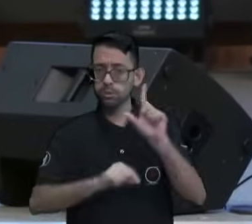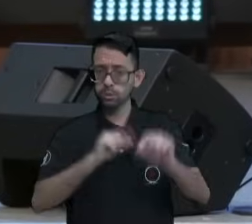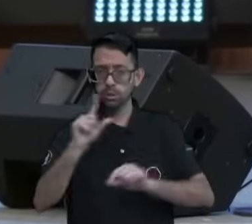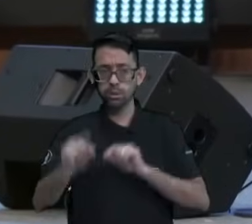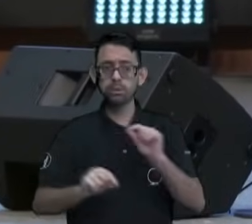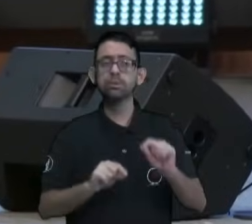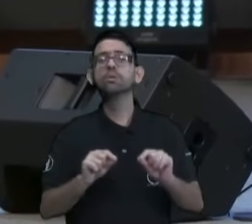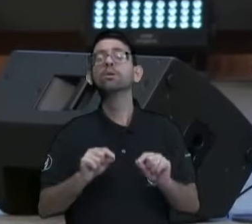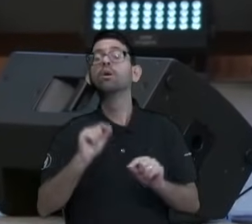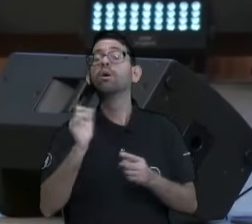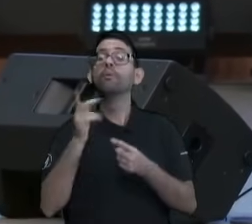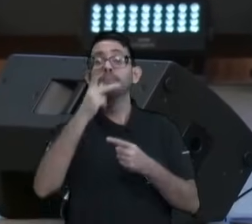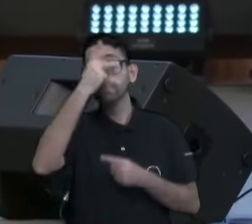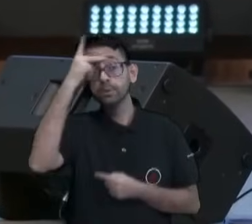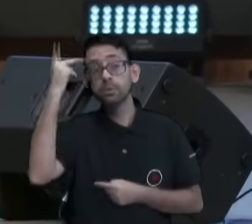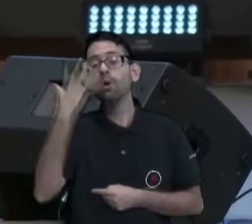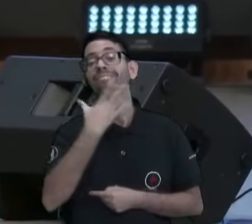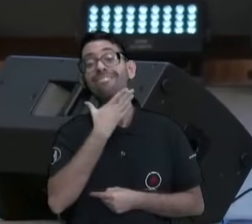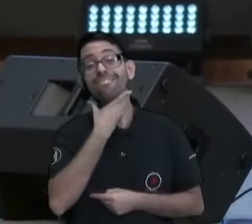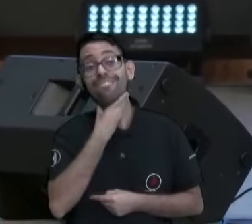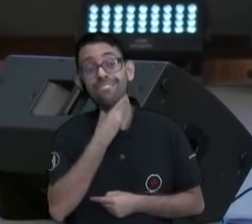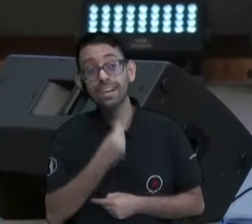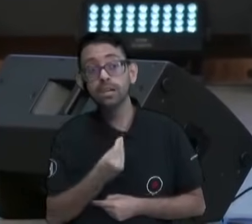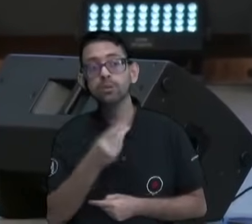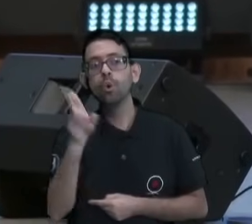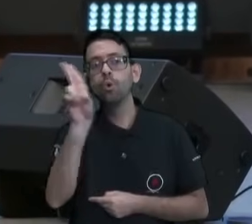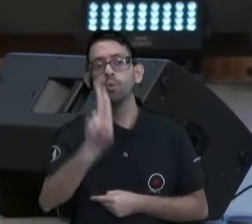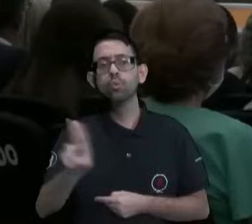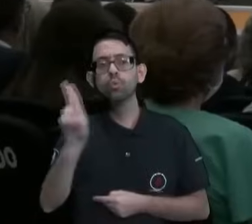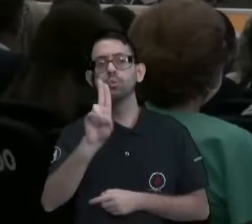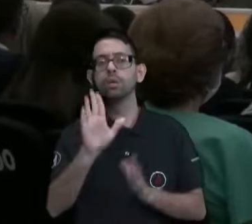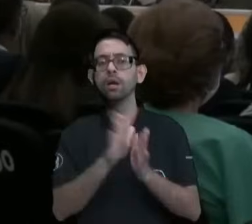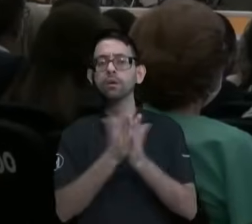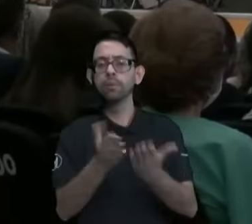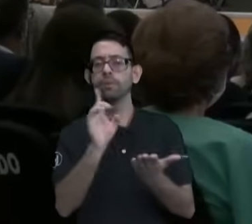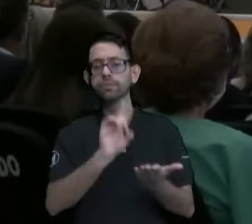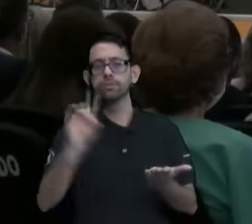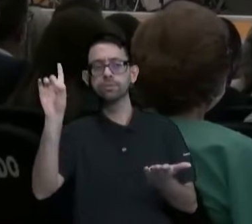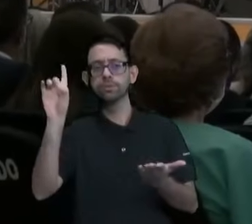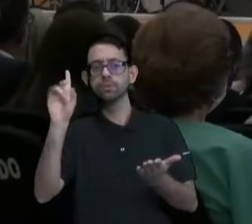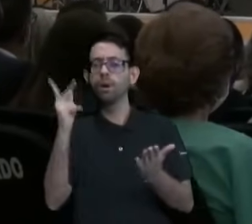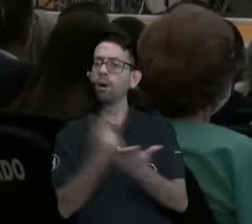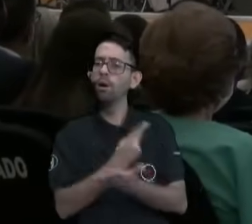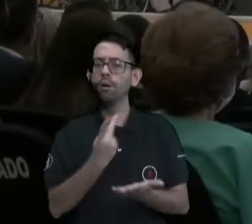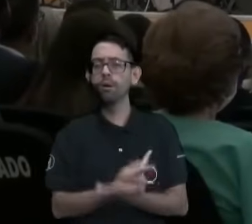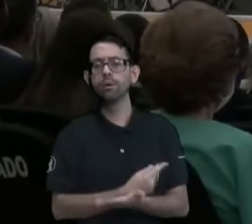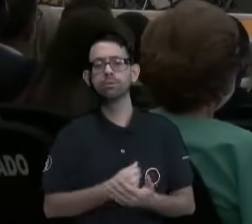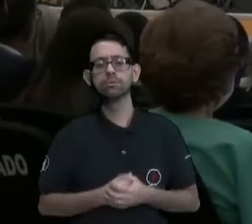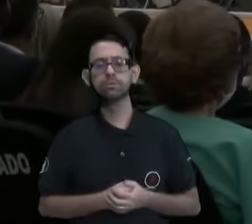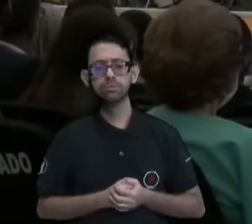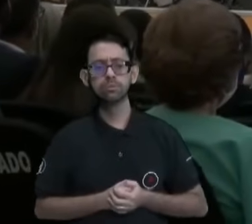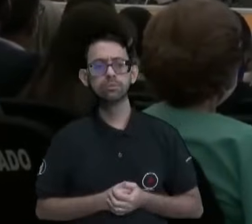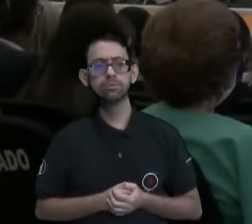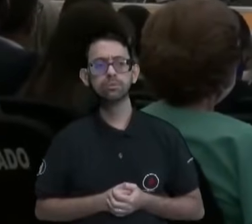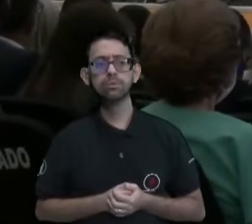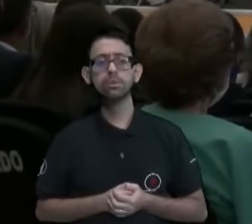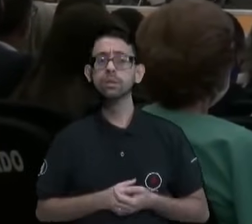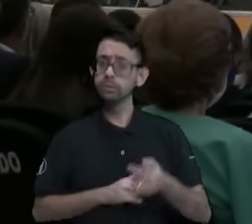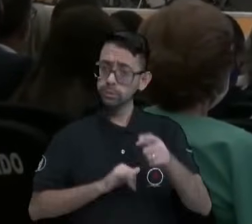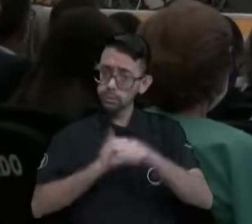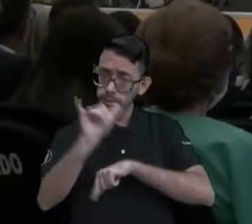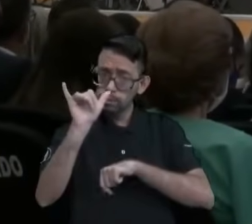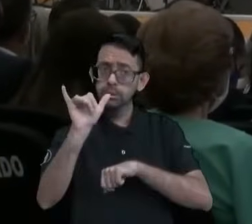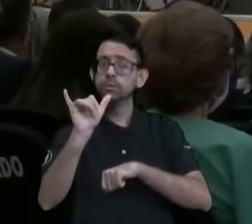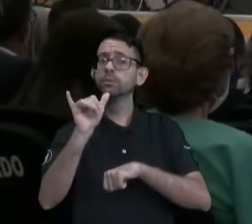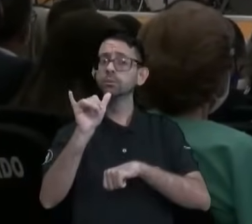falsificadores da palavra de Deus isso não é uma brincadeirinha E aí